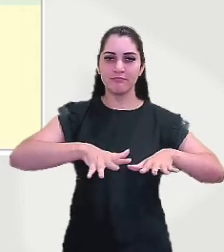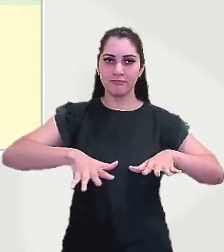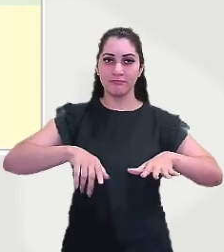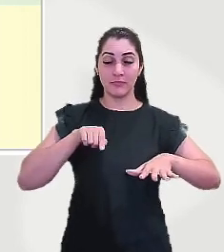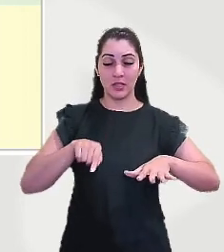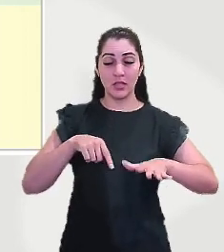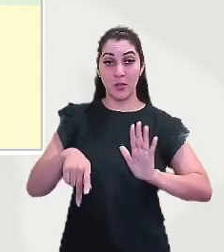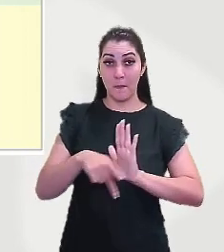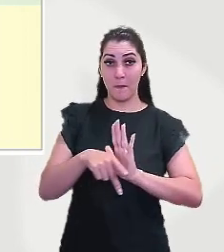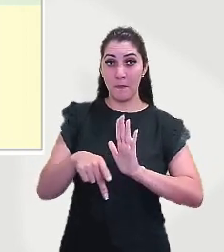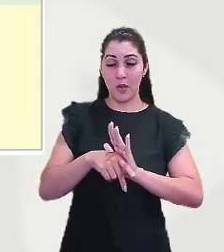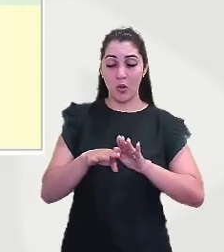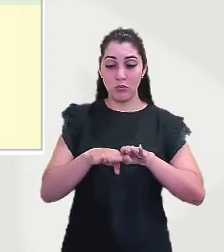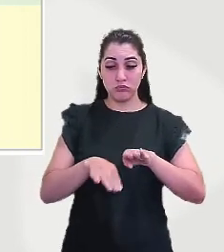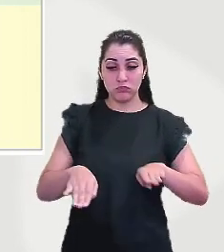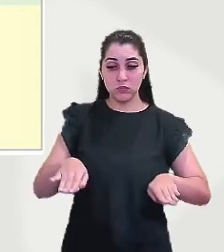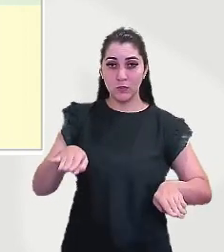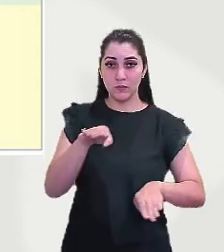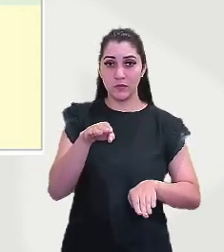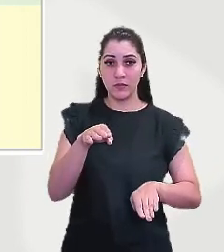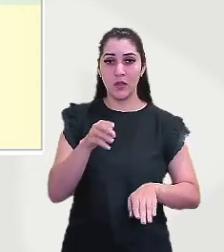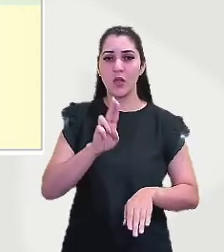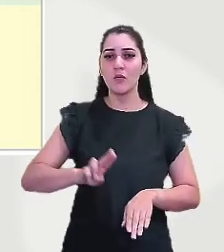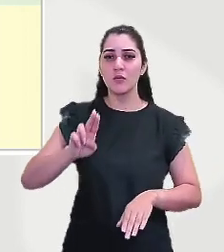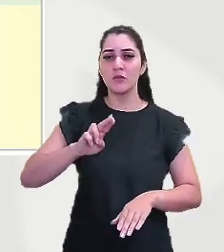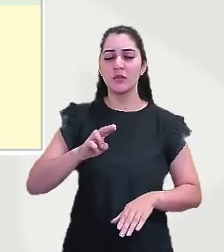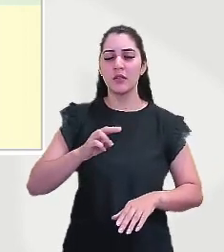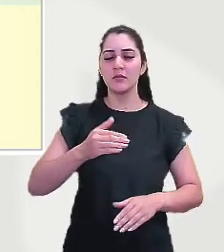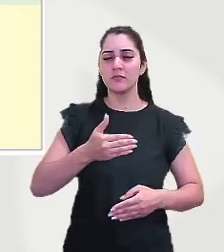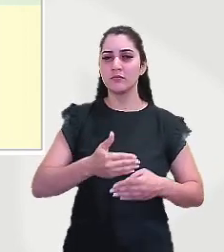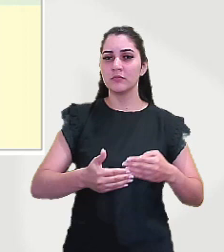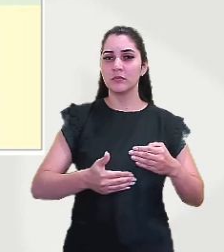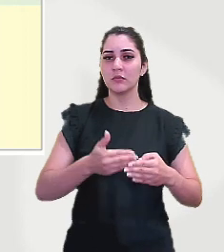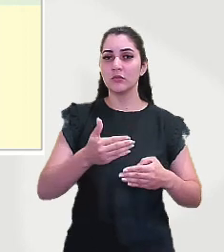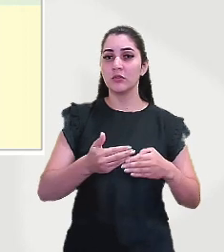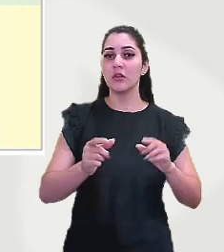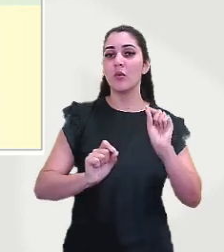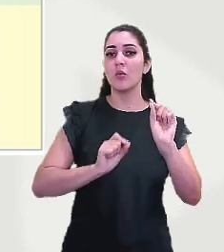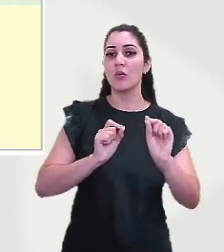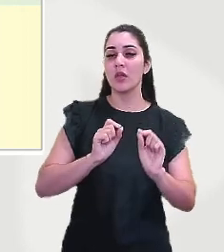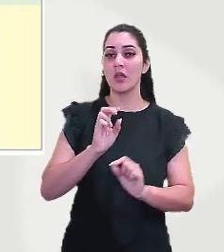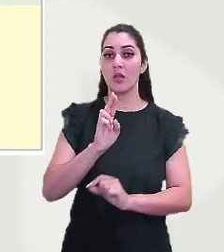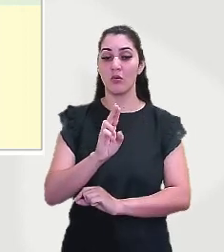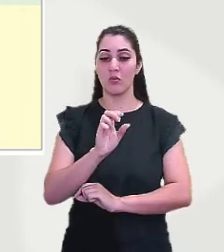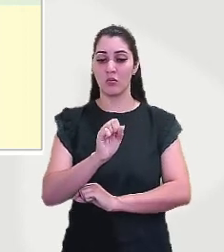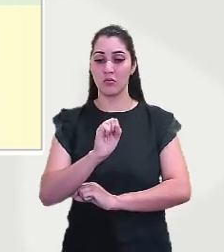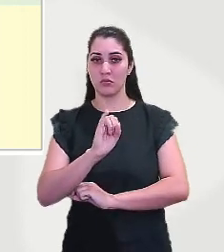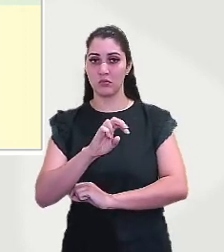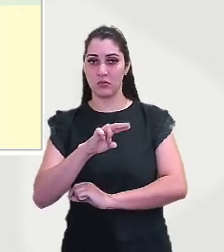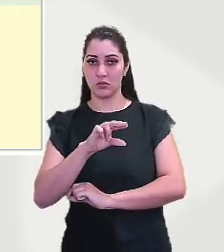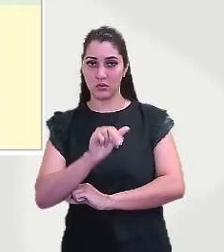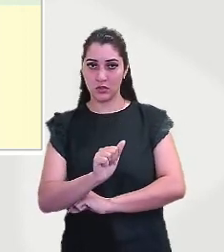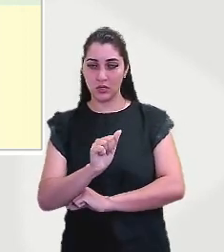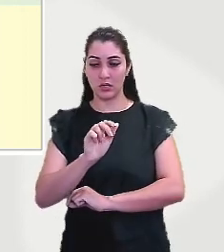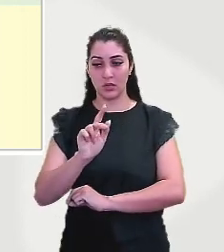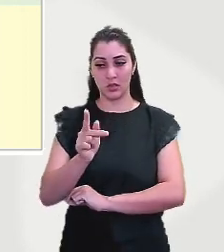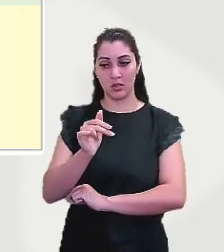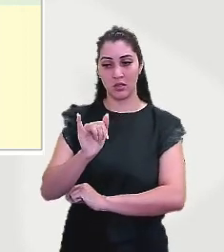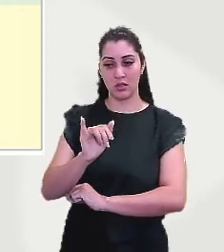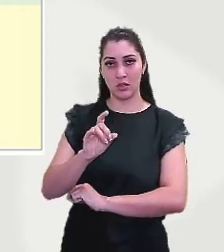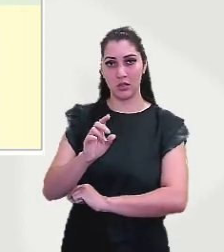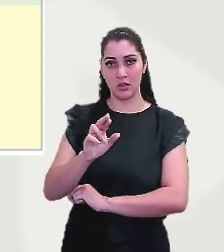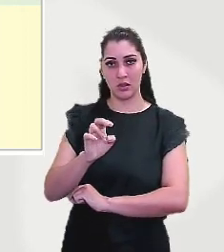né, esse próprio desnível ele é usado para a construção de usinas hidrelétricas, né? Que esse desnível, essa